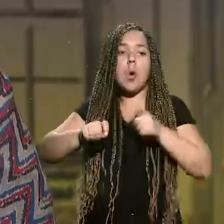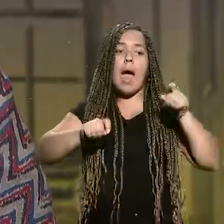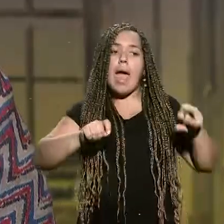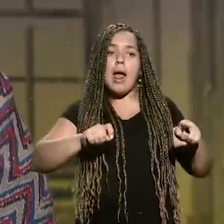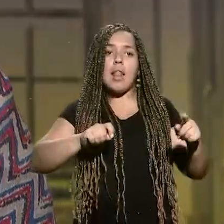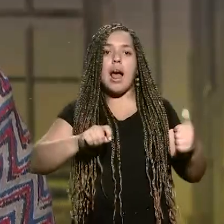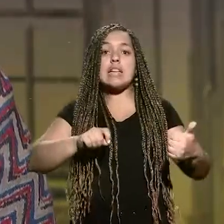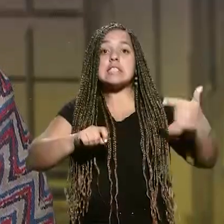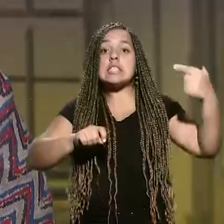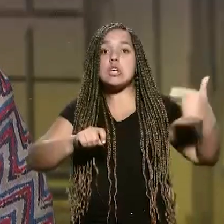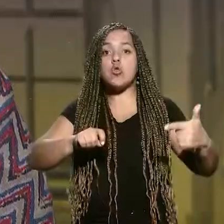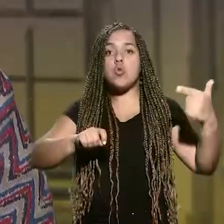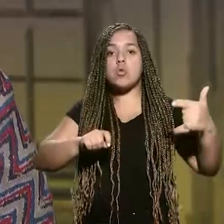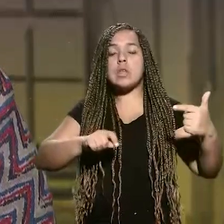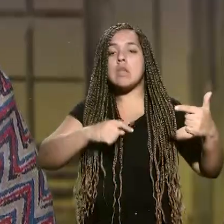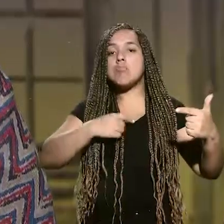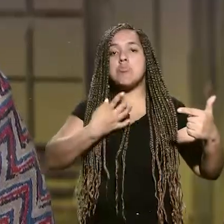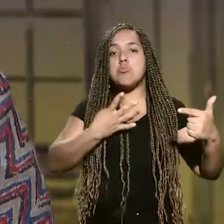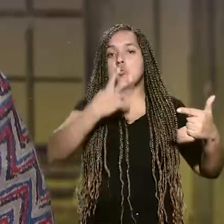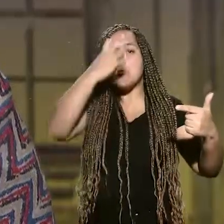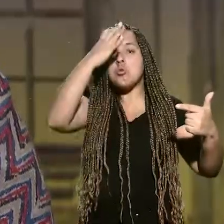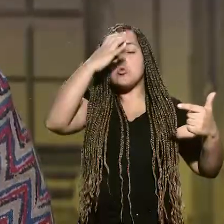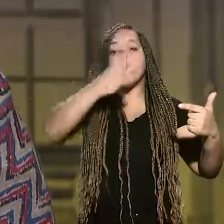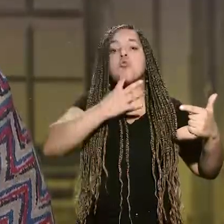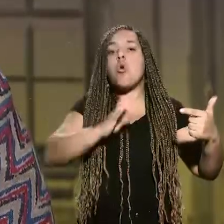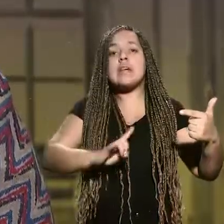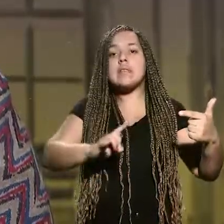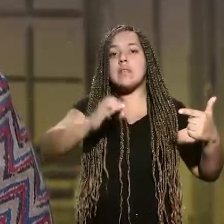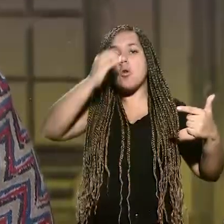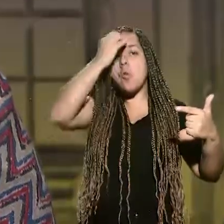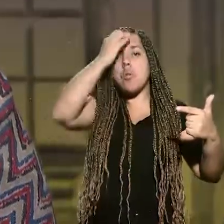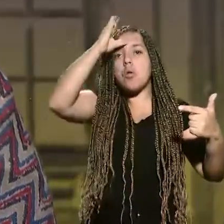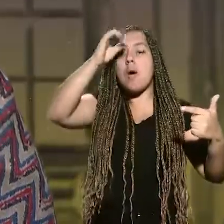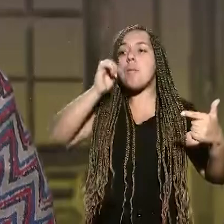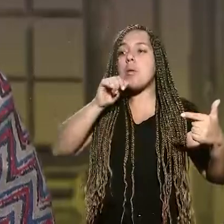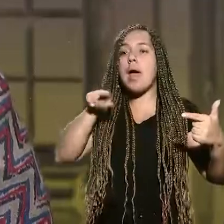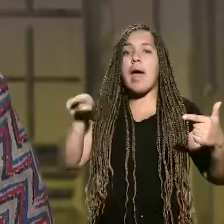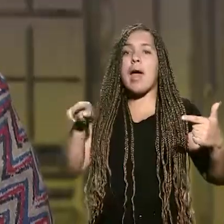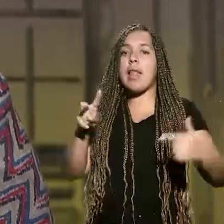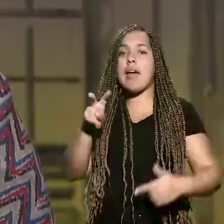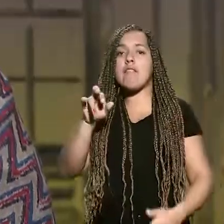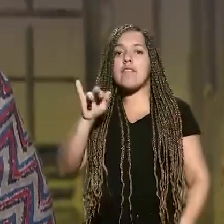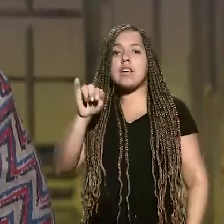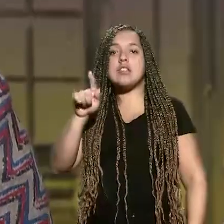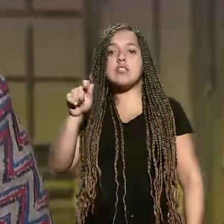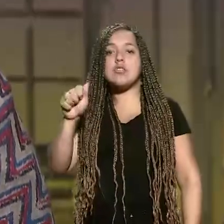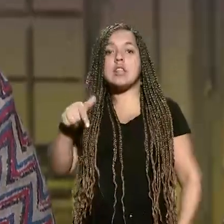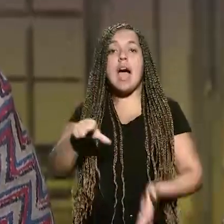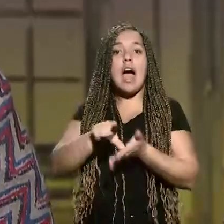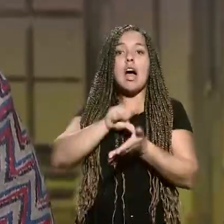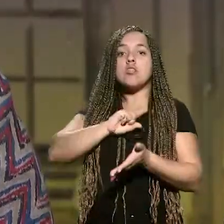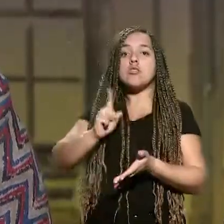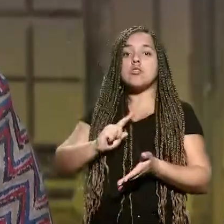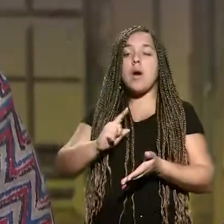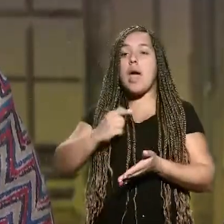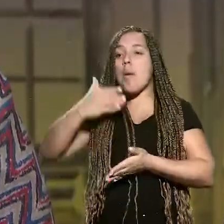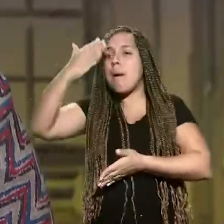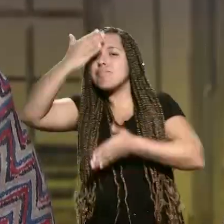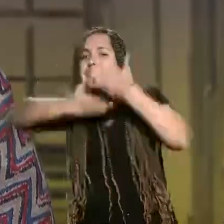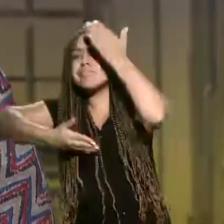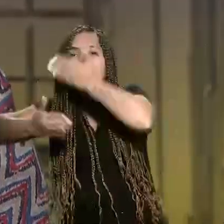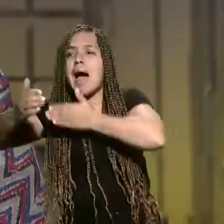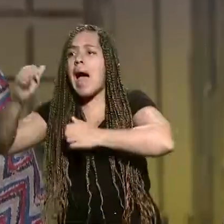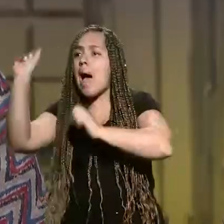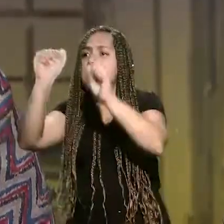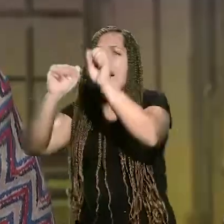conheceu a Virgínia. Então, não foi nem apropriação, algo que hoje a gente denuncia tanto, sabe, do estudo do